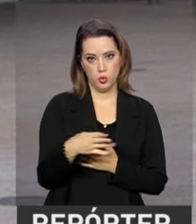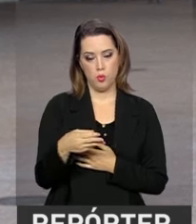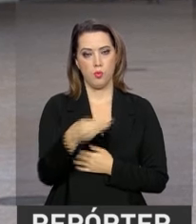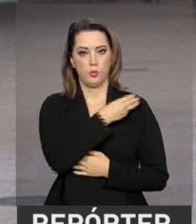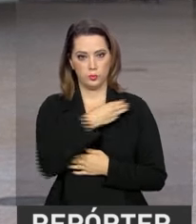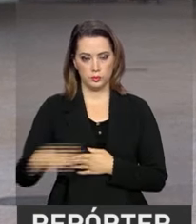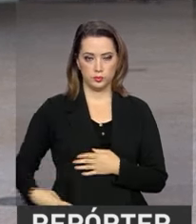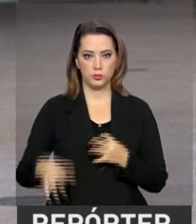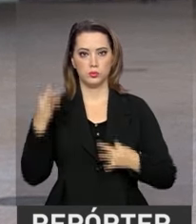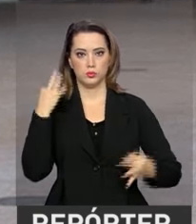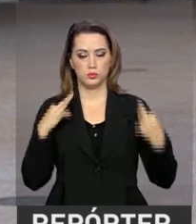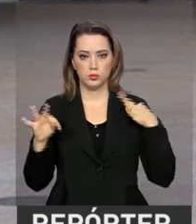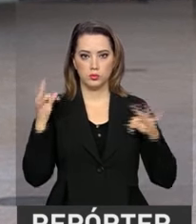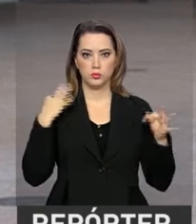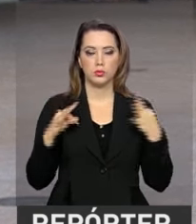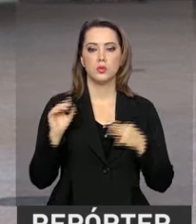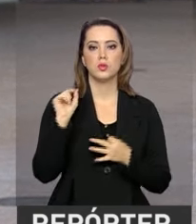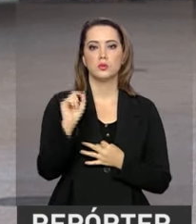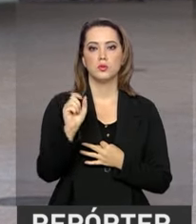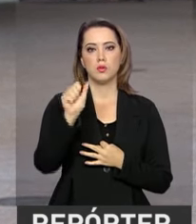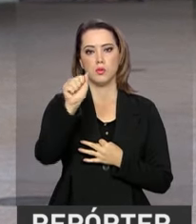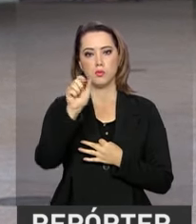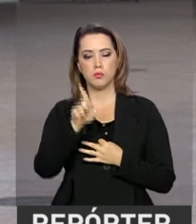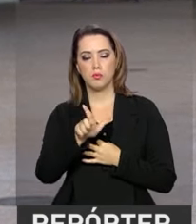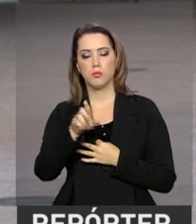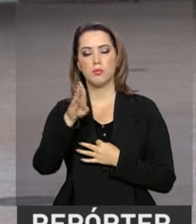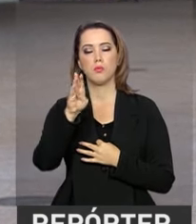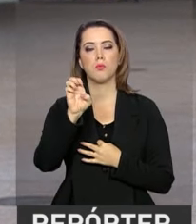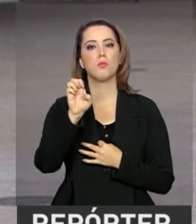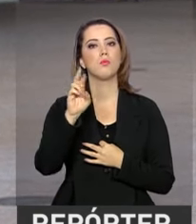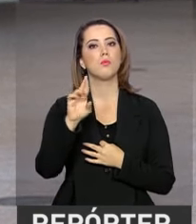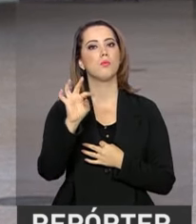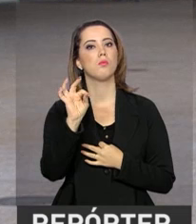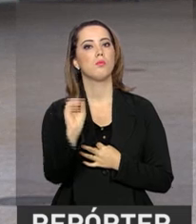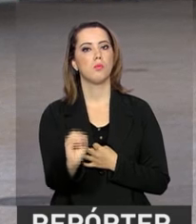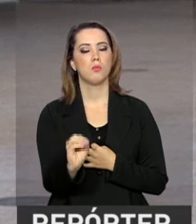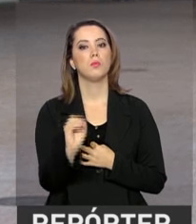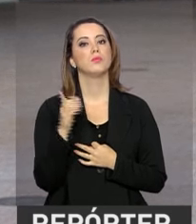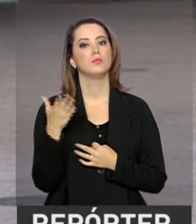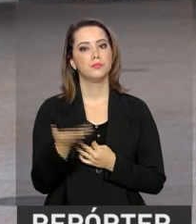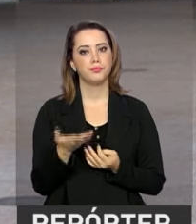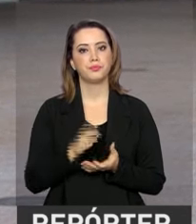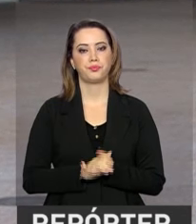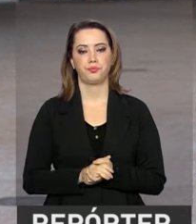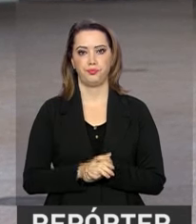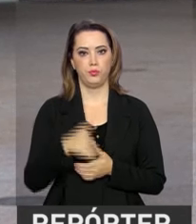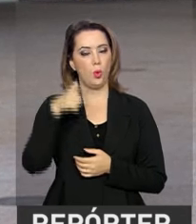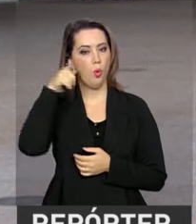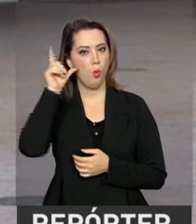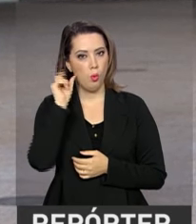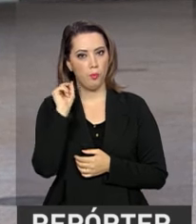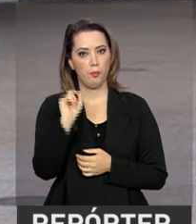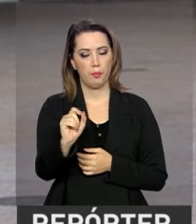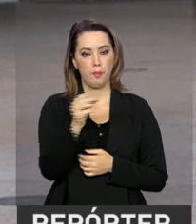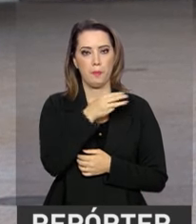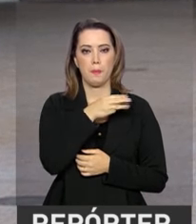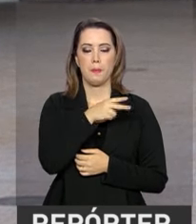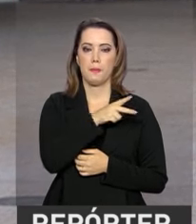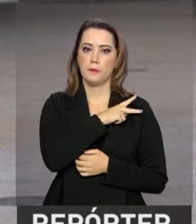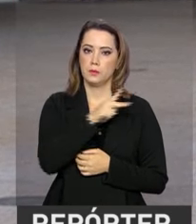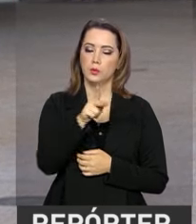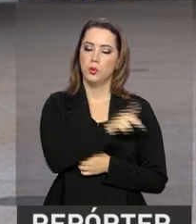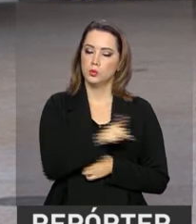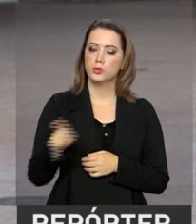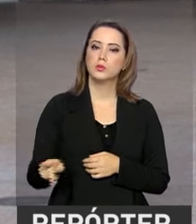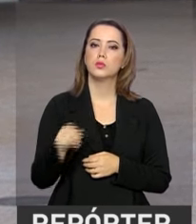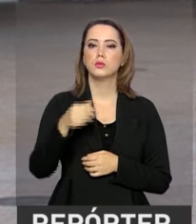atual secretário-executivo da pasta, Alberto Alves. E ontem, Daniele, a gente lembra aí, o presidente em exercício, Michel Temer, fez